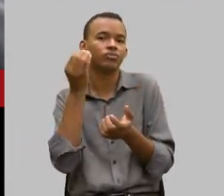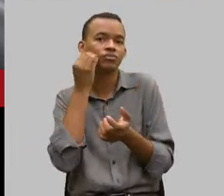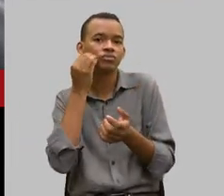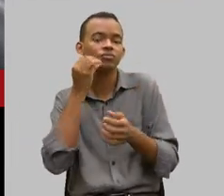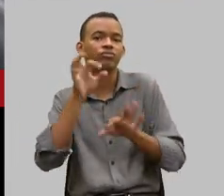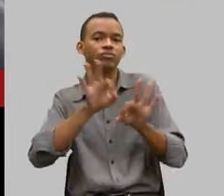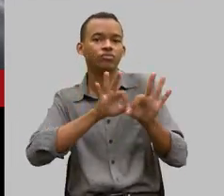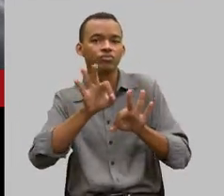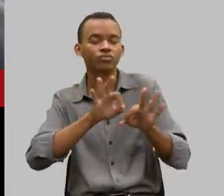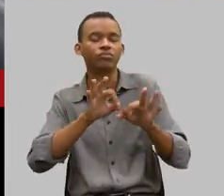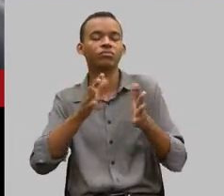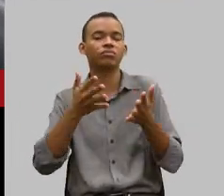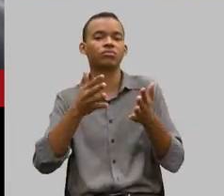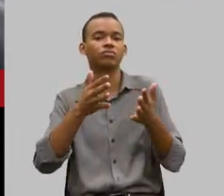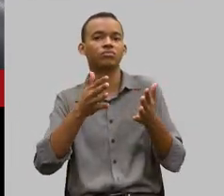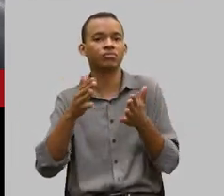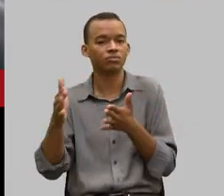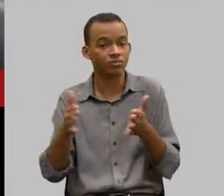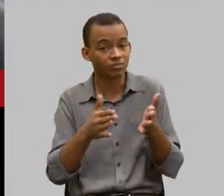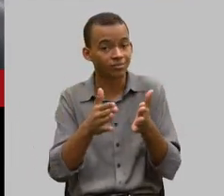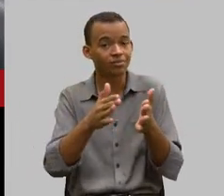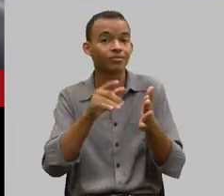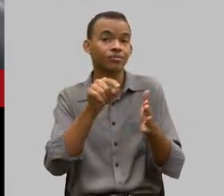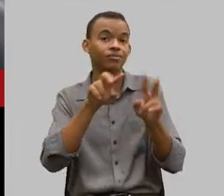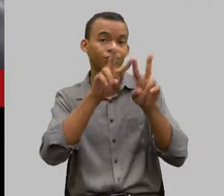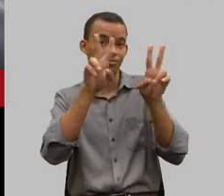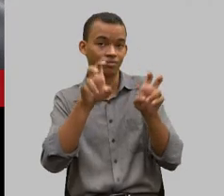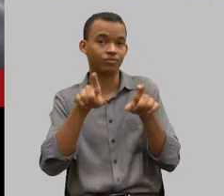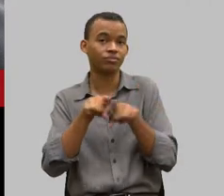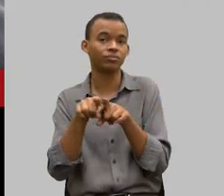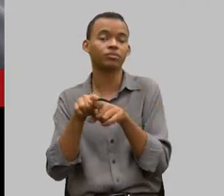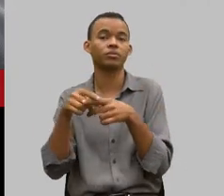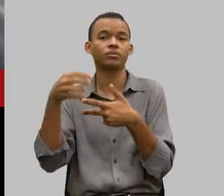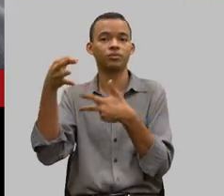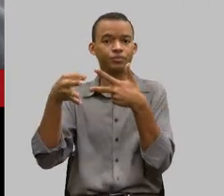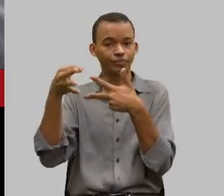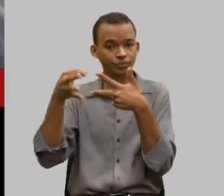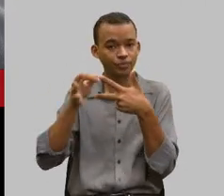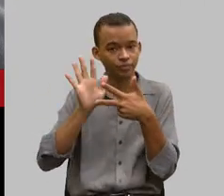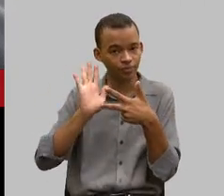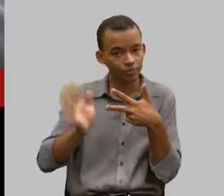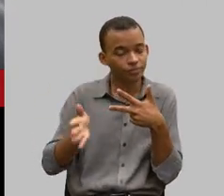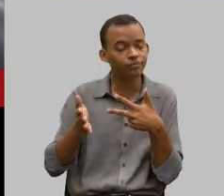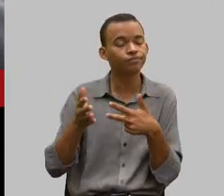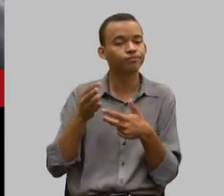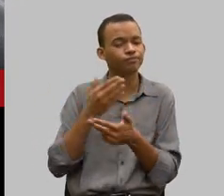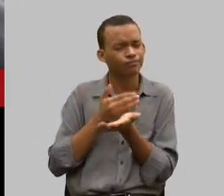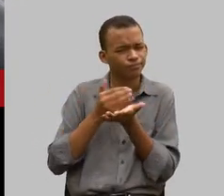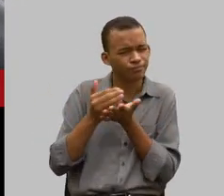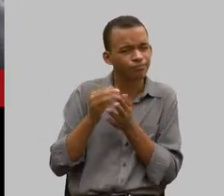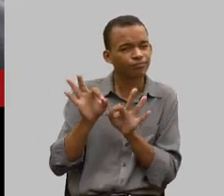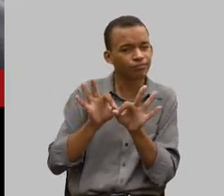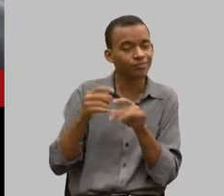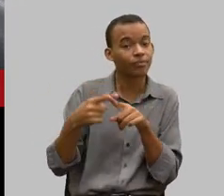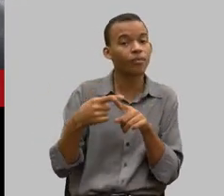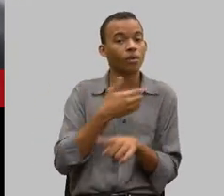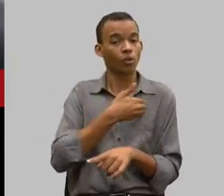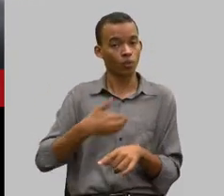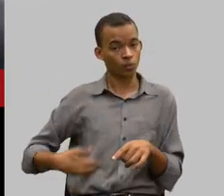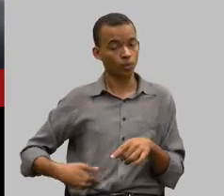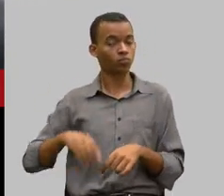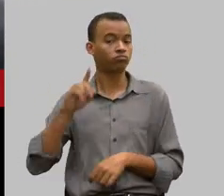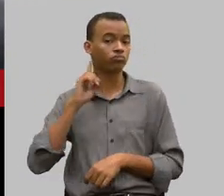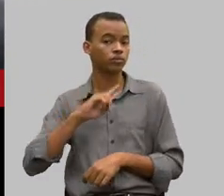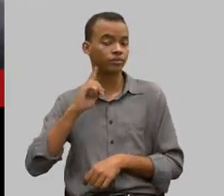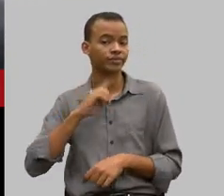para essa questão o judiciário já fez já deu uma fez um gesto né porque quando o governo do estado entrou com